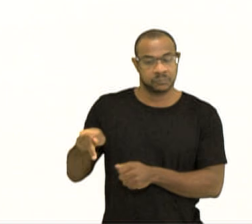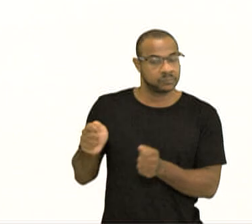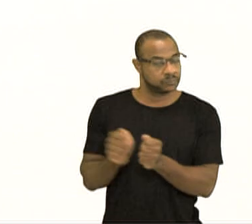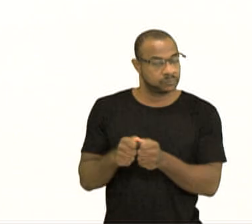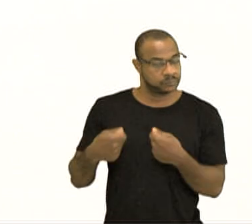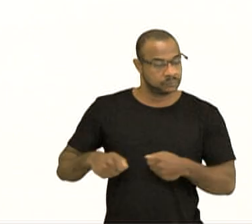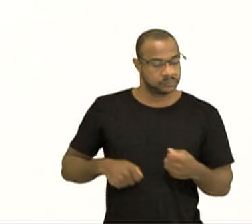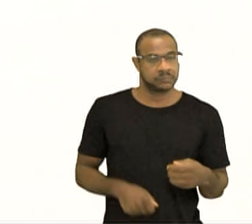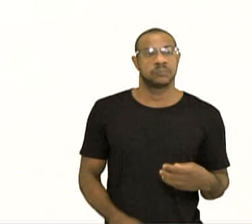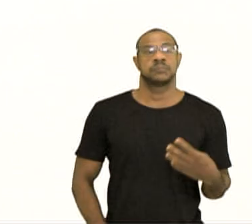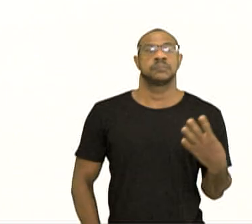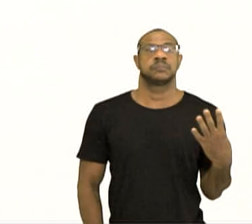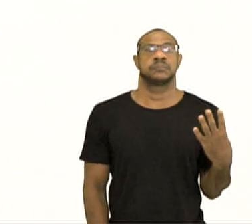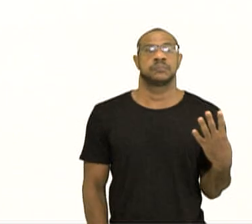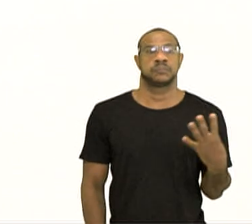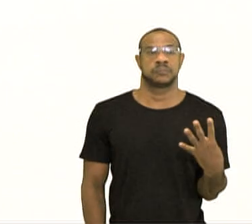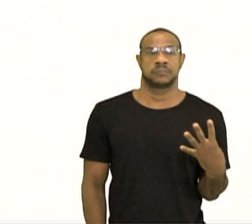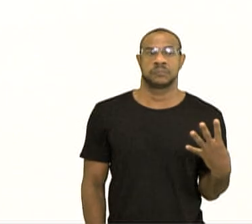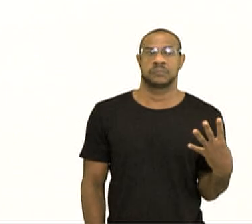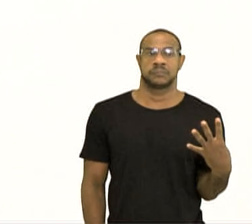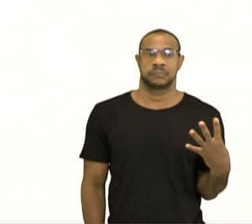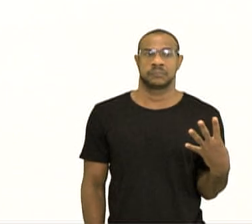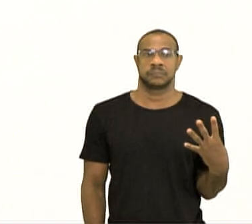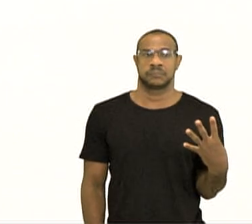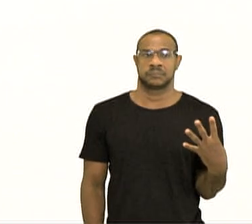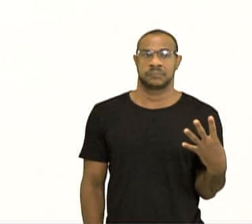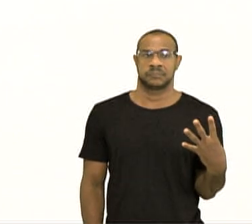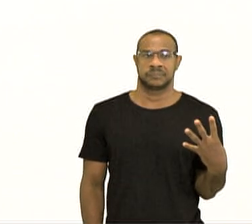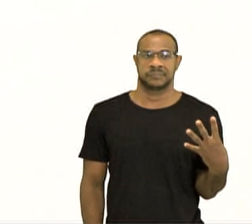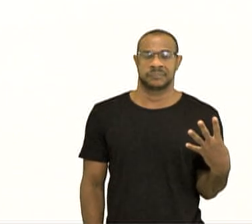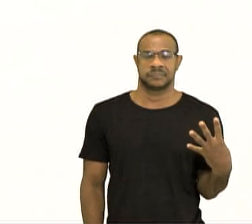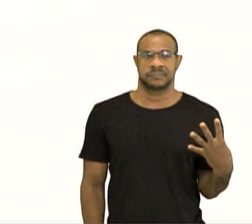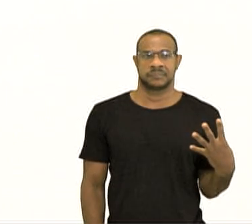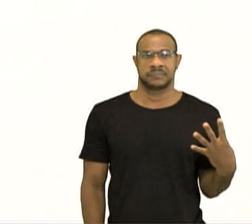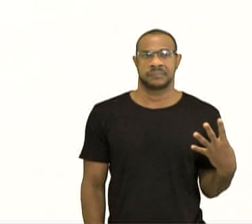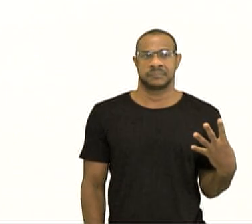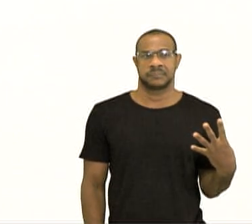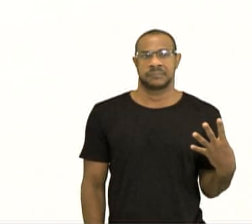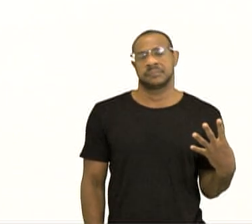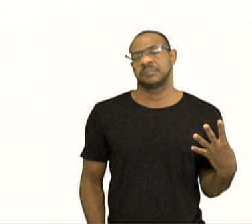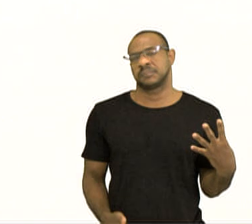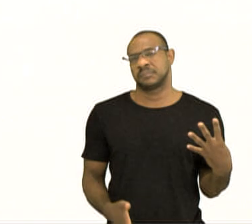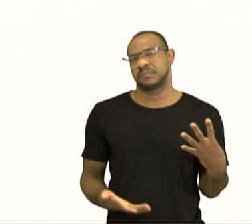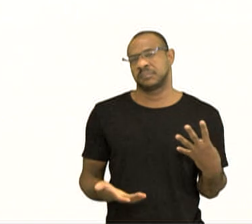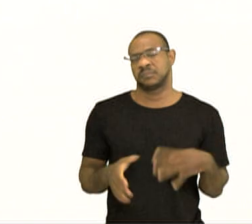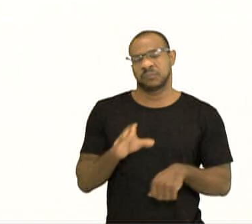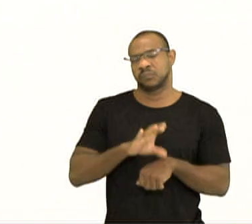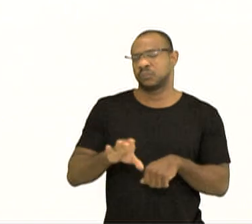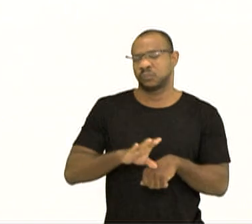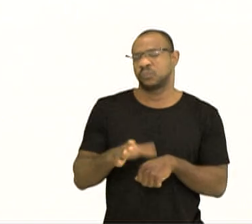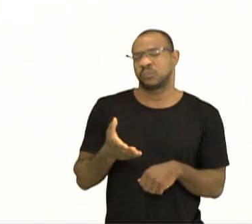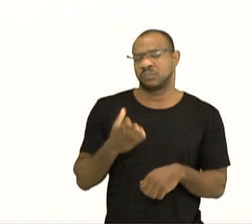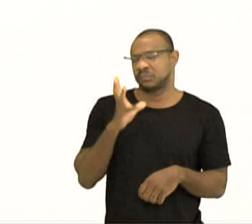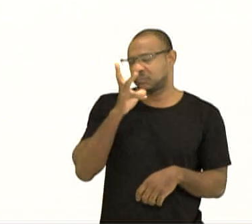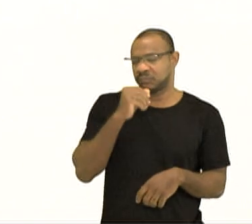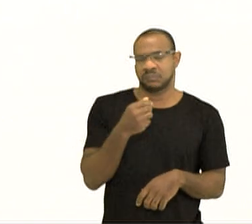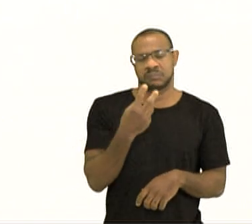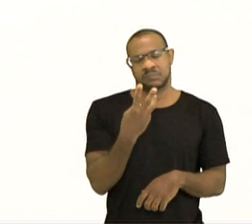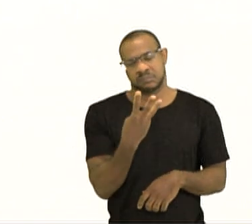4. How long does a course take? 3 or 4 days. Um curso leva de 3 a 4 dias.